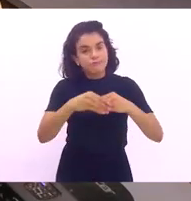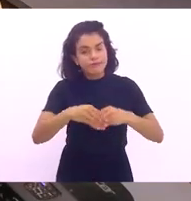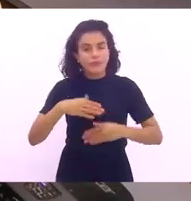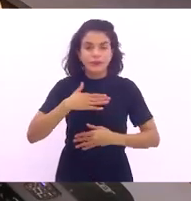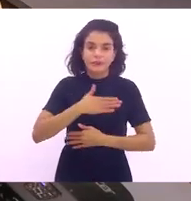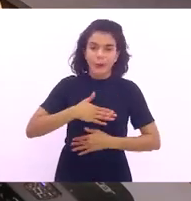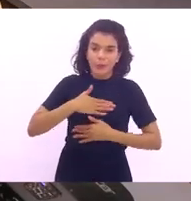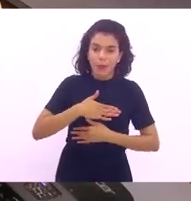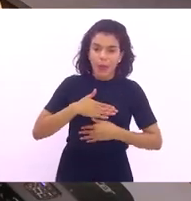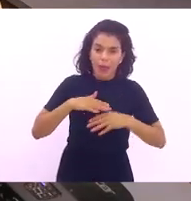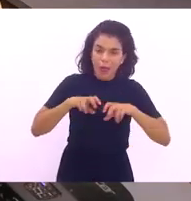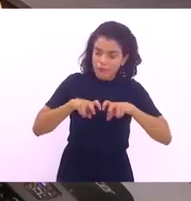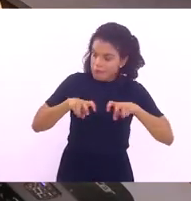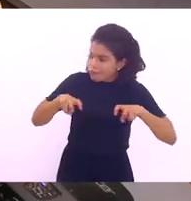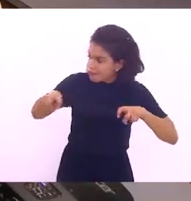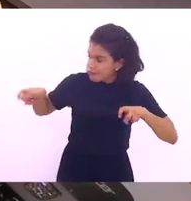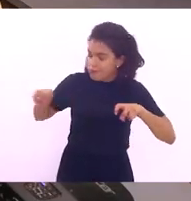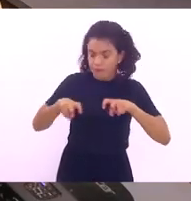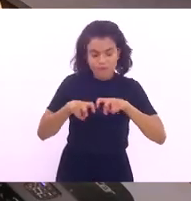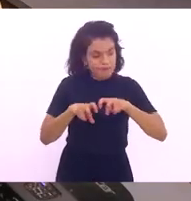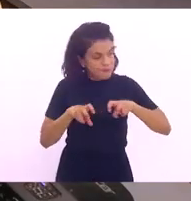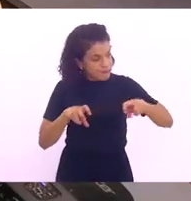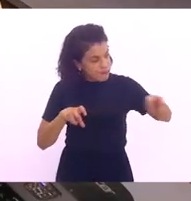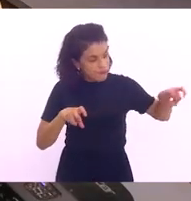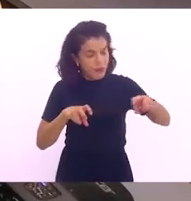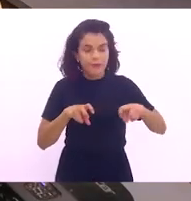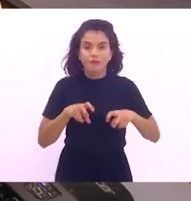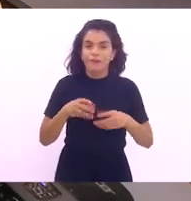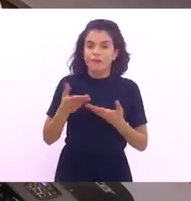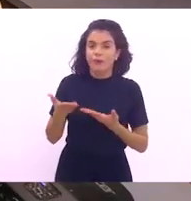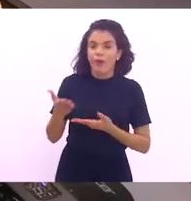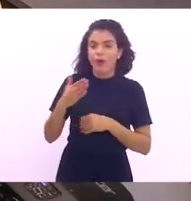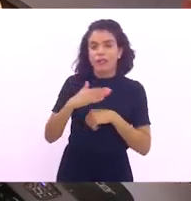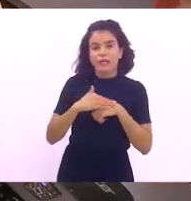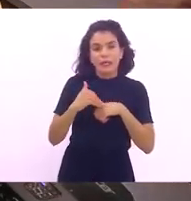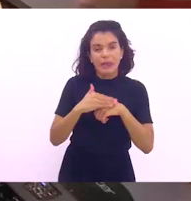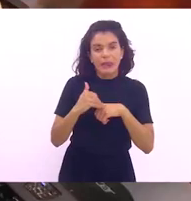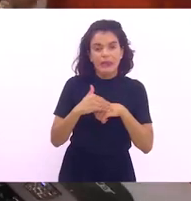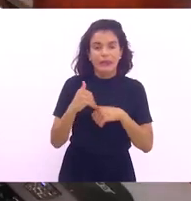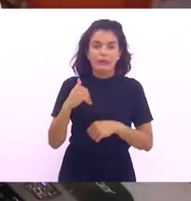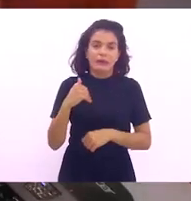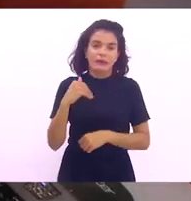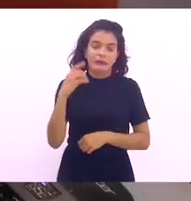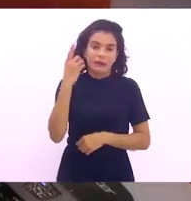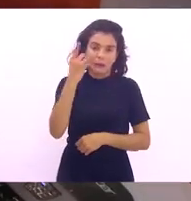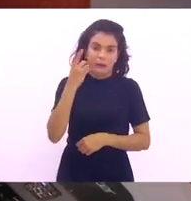mesa através da nossa querida deputada André